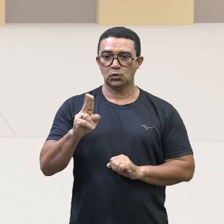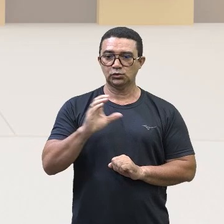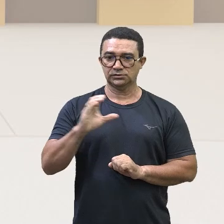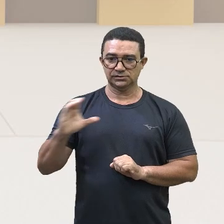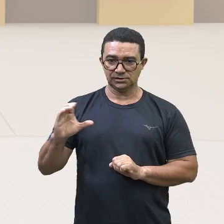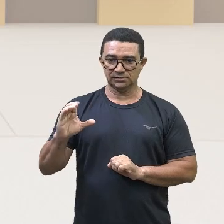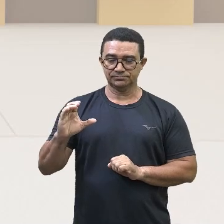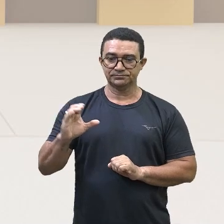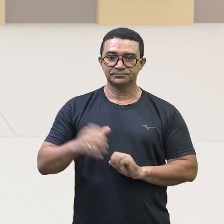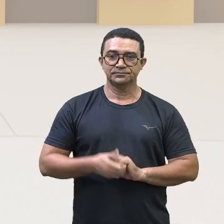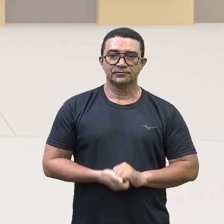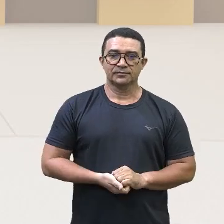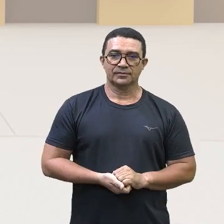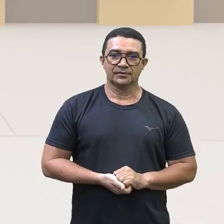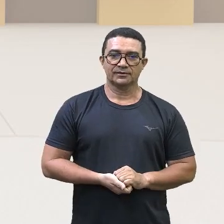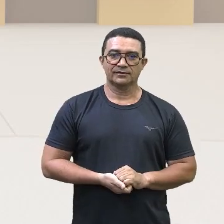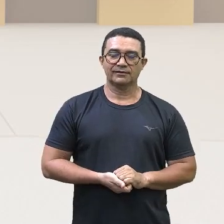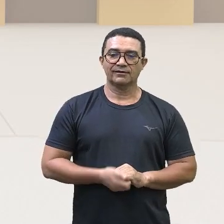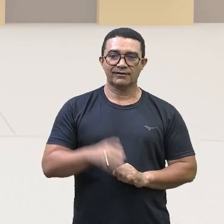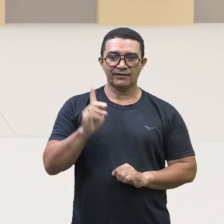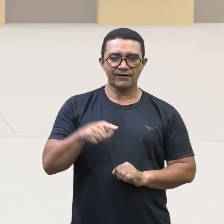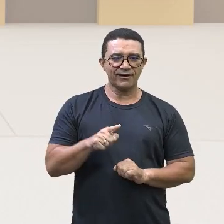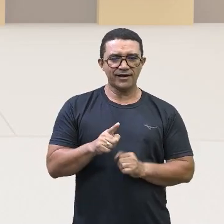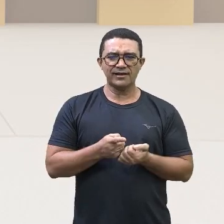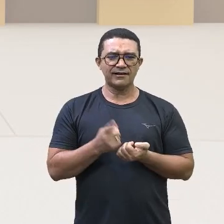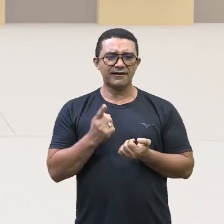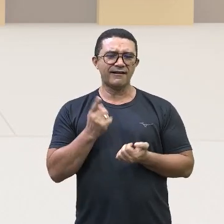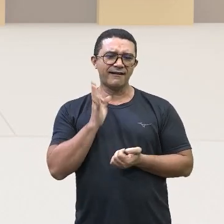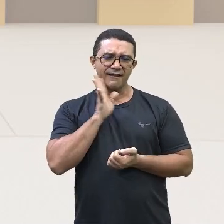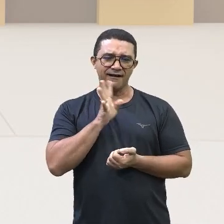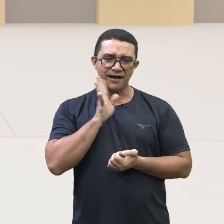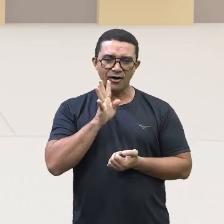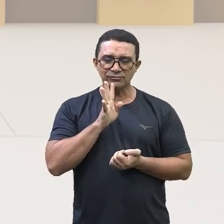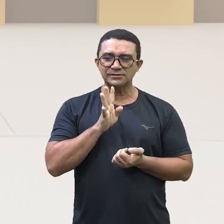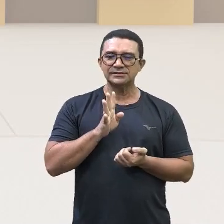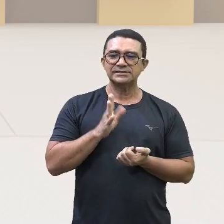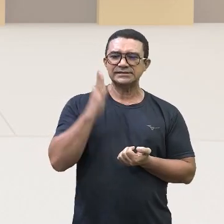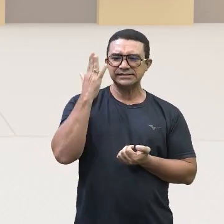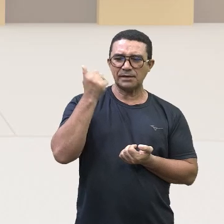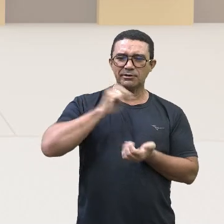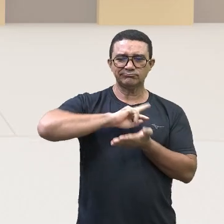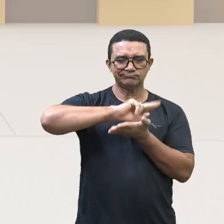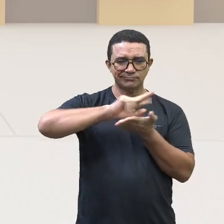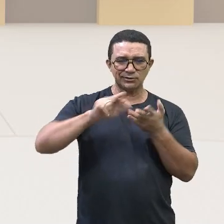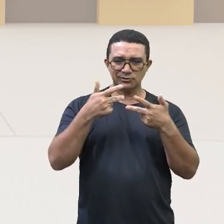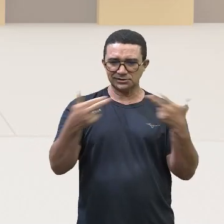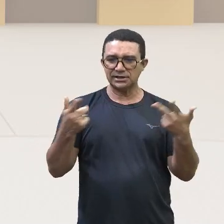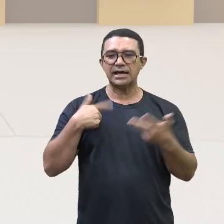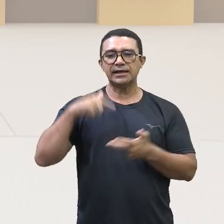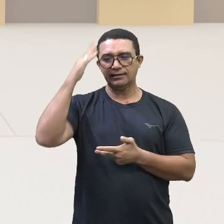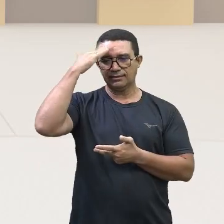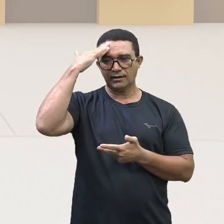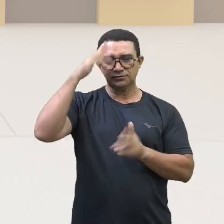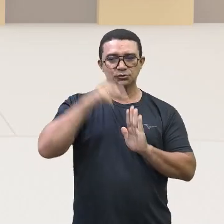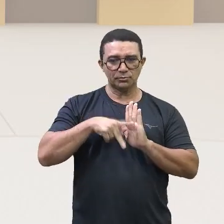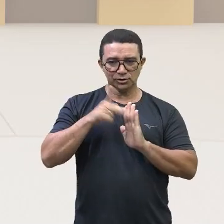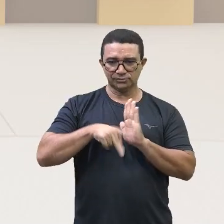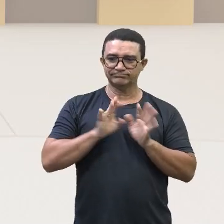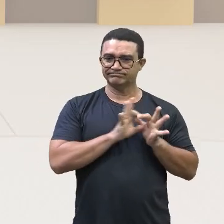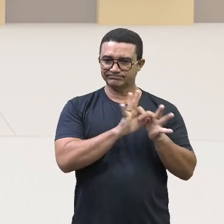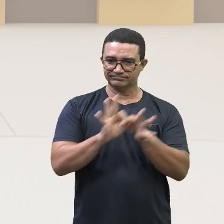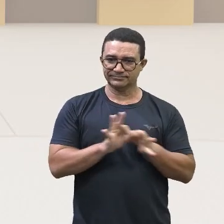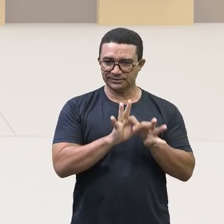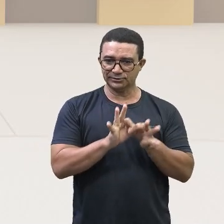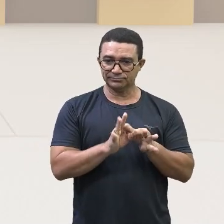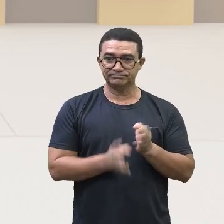curricular comum, que é tão fascinante descobrir este universo que compreende projetos integradores. Observem